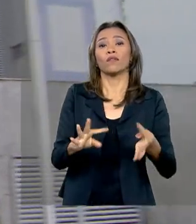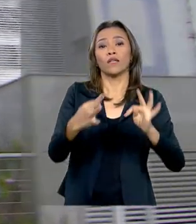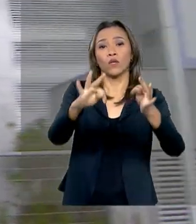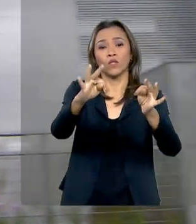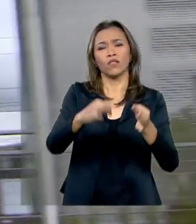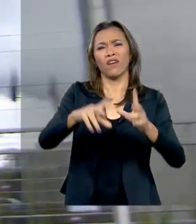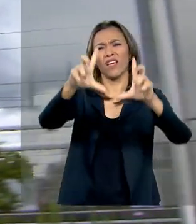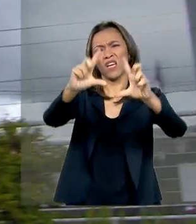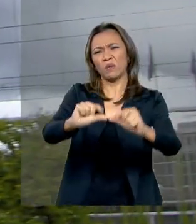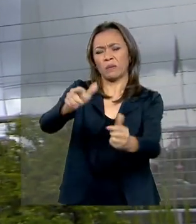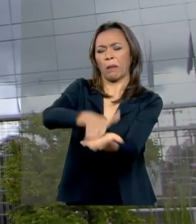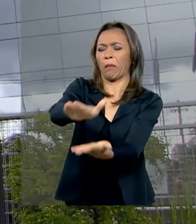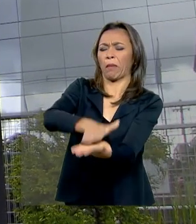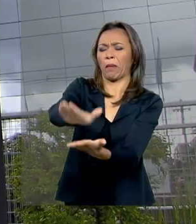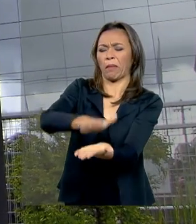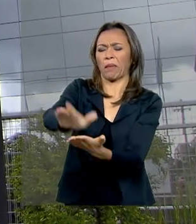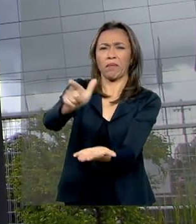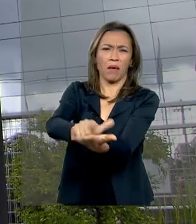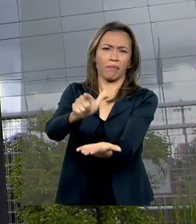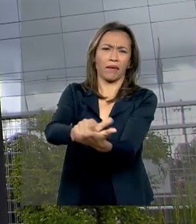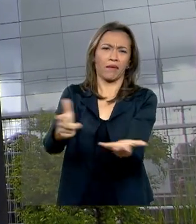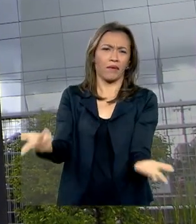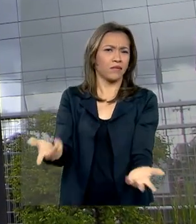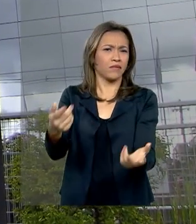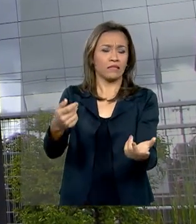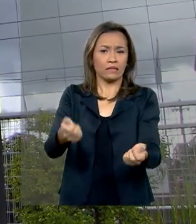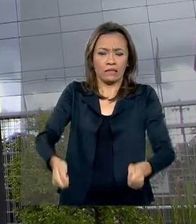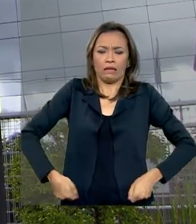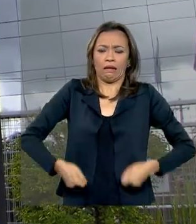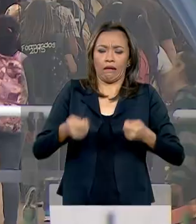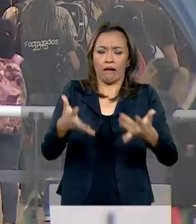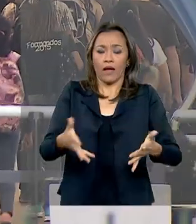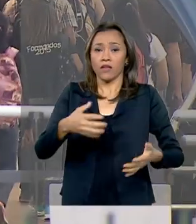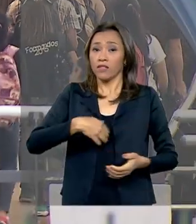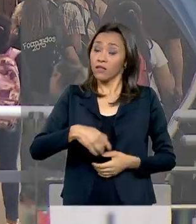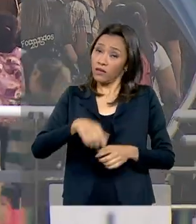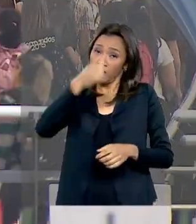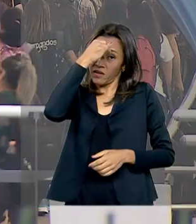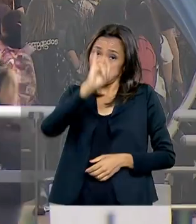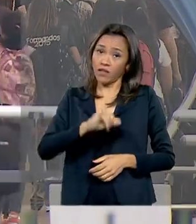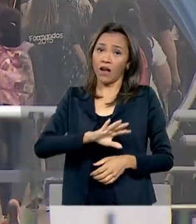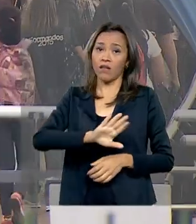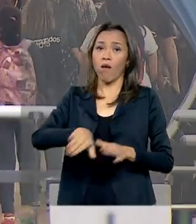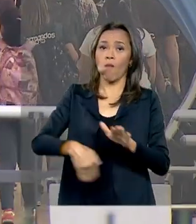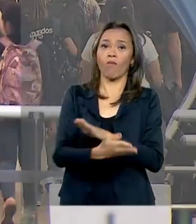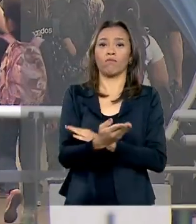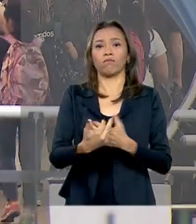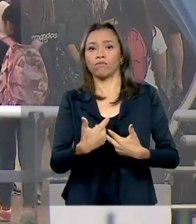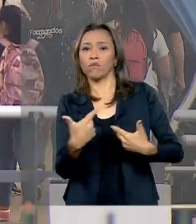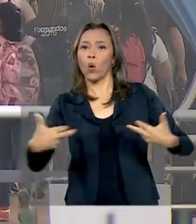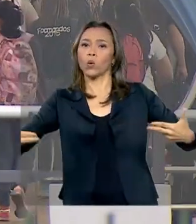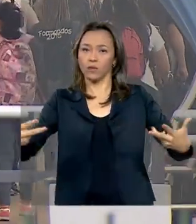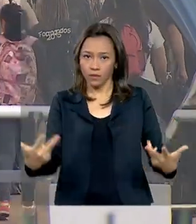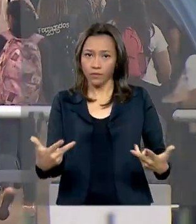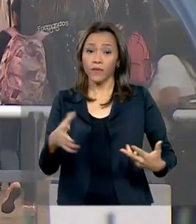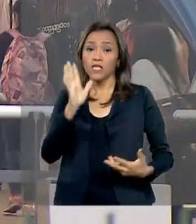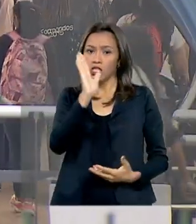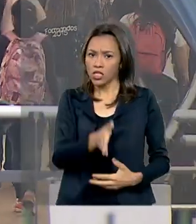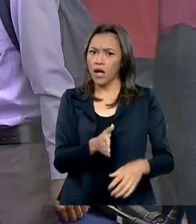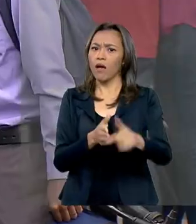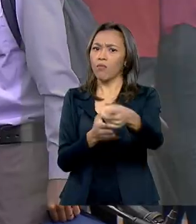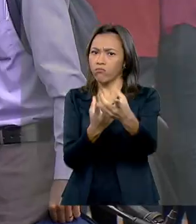impressão de papel, custo, burocracia e evitar fraudes. 600 mil estudantes já estão com os dados